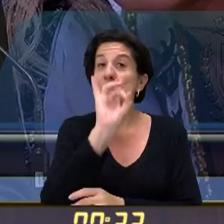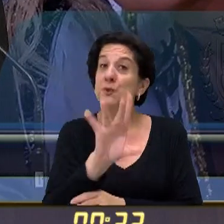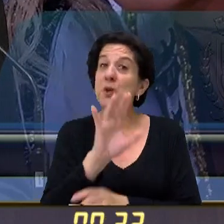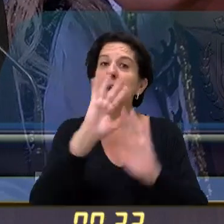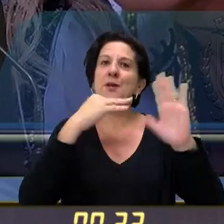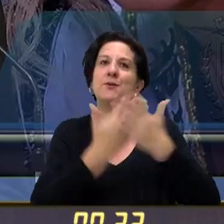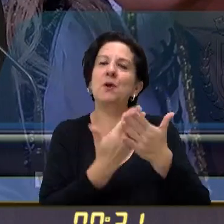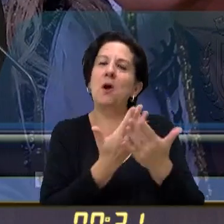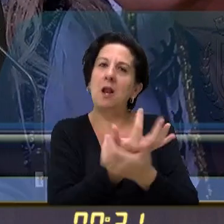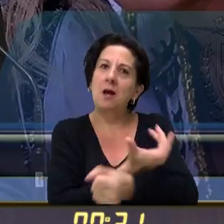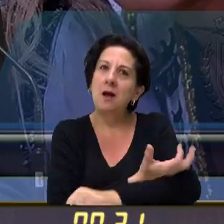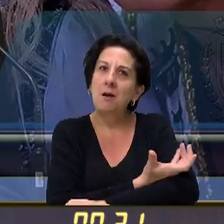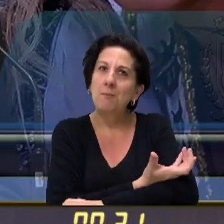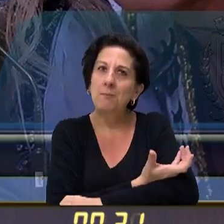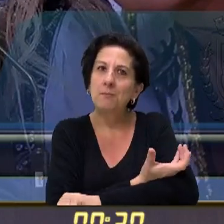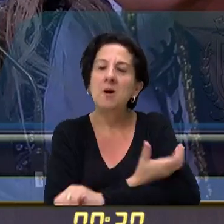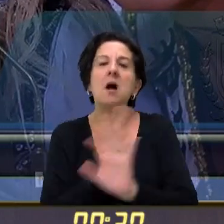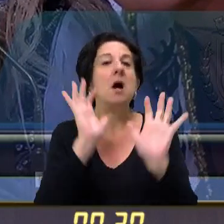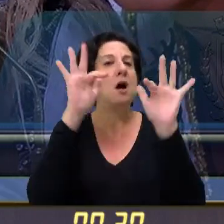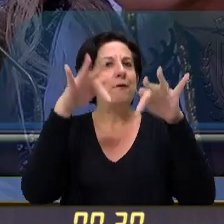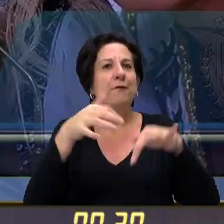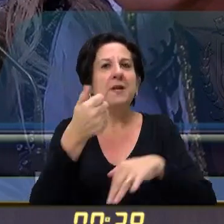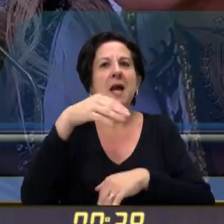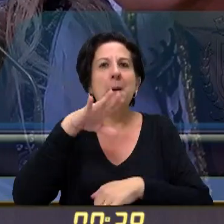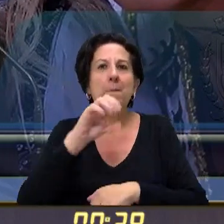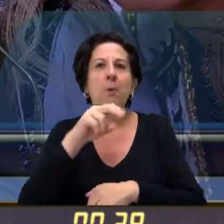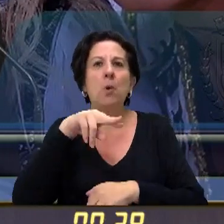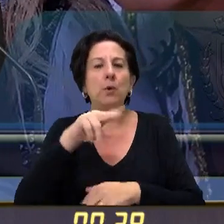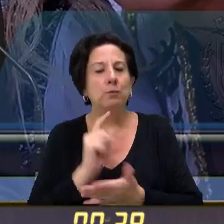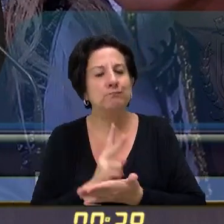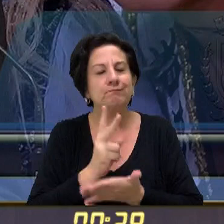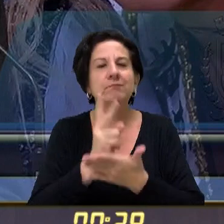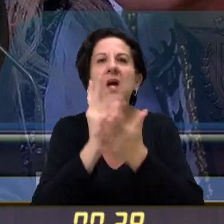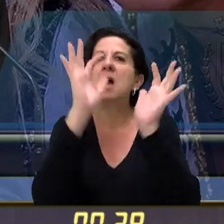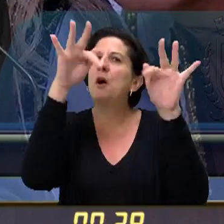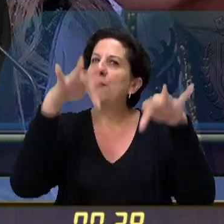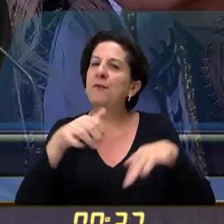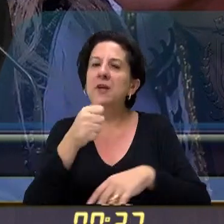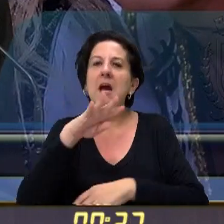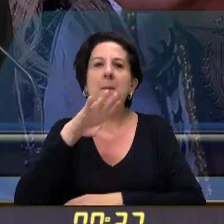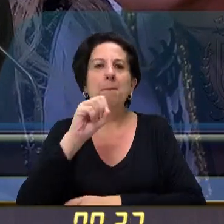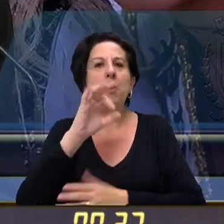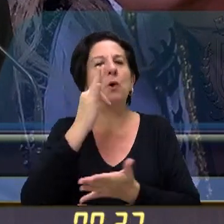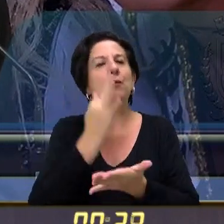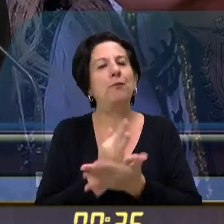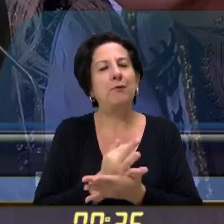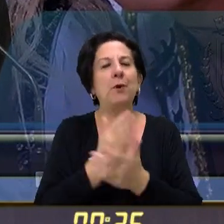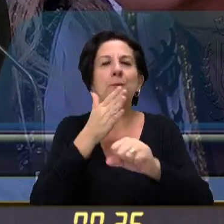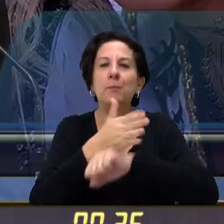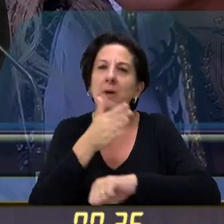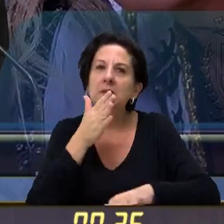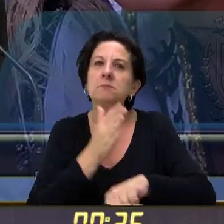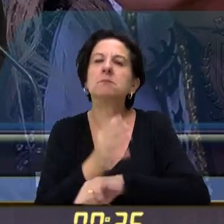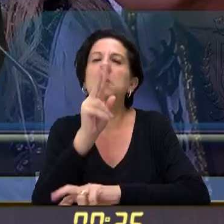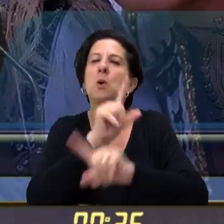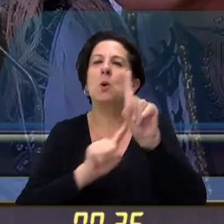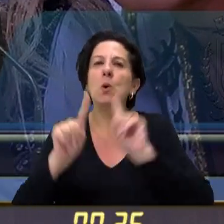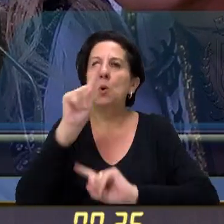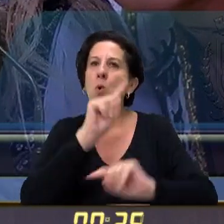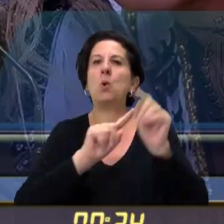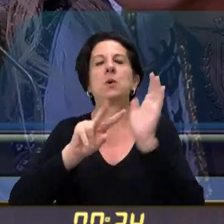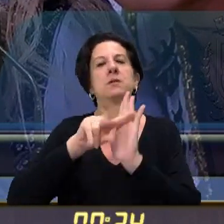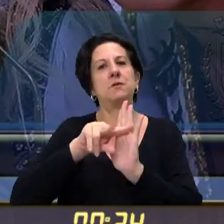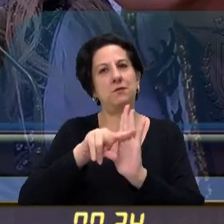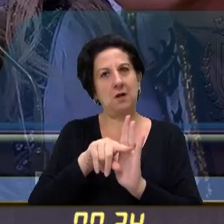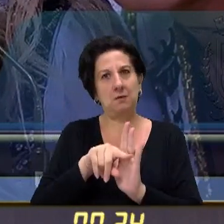campo, redução ou extinção do abono permanência, fim do abono de falta para participação em atividades